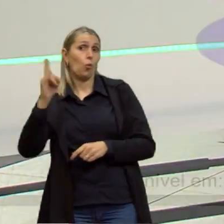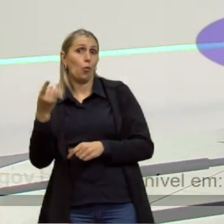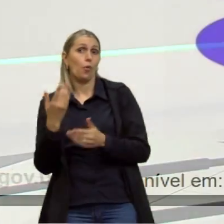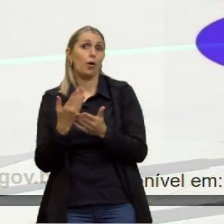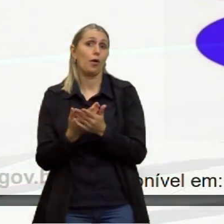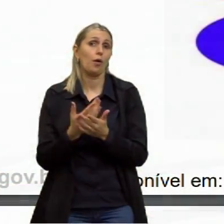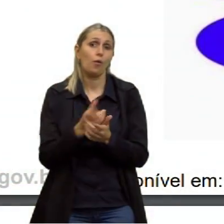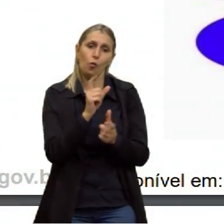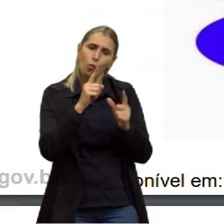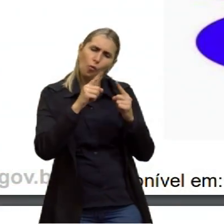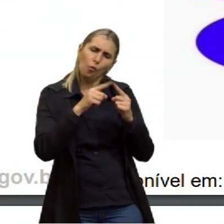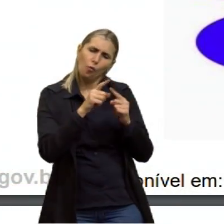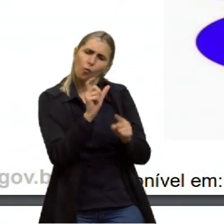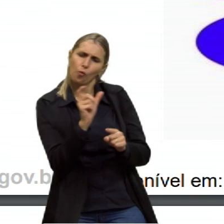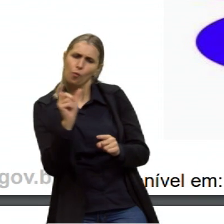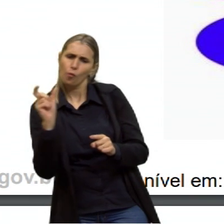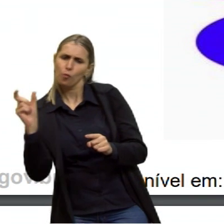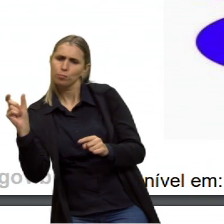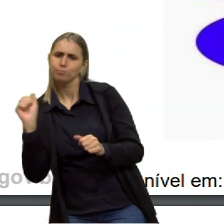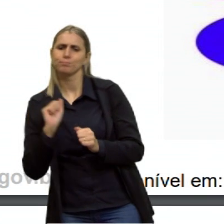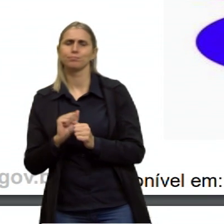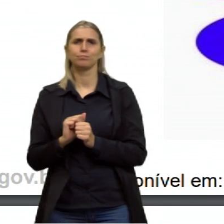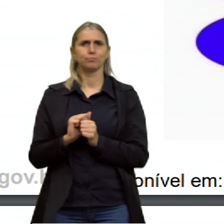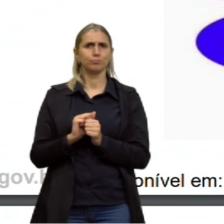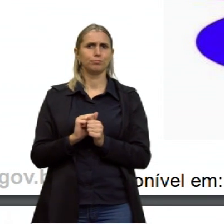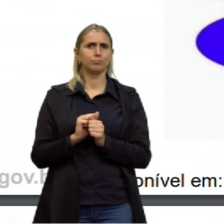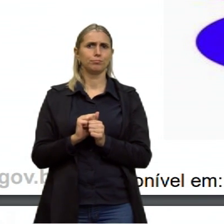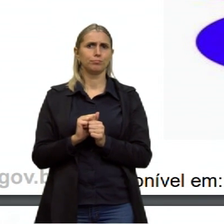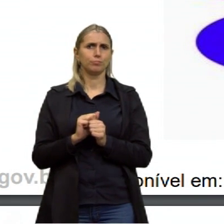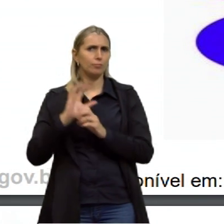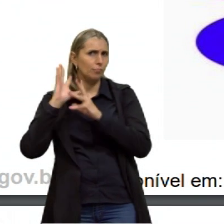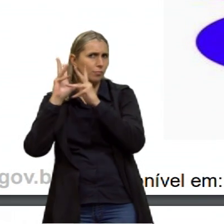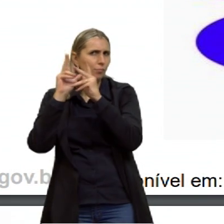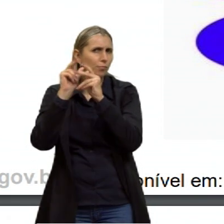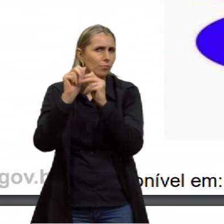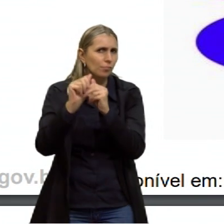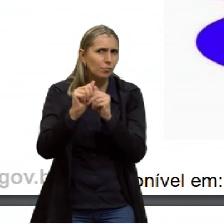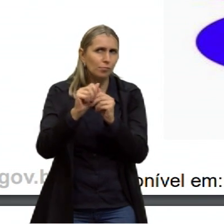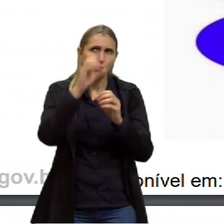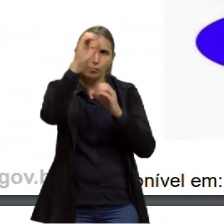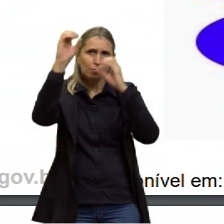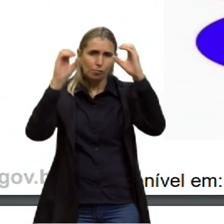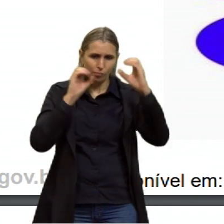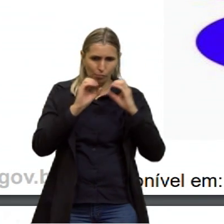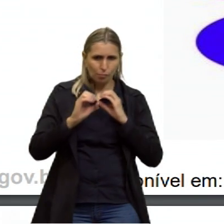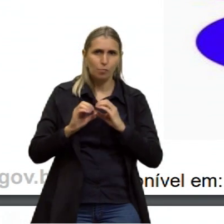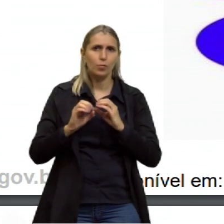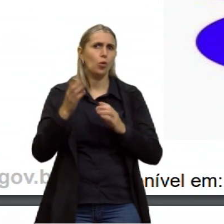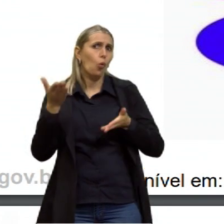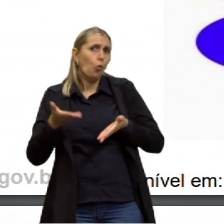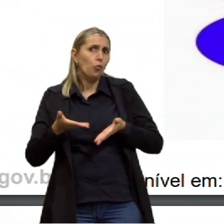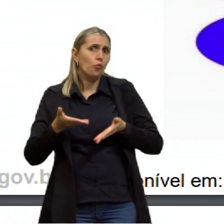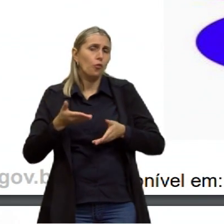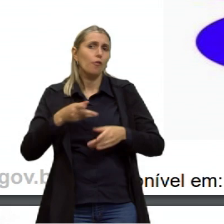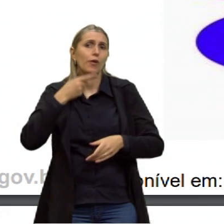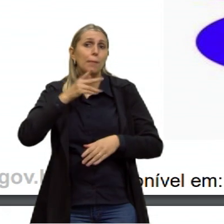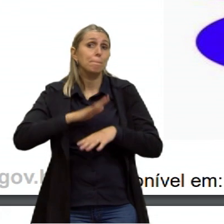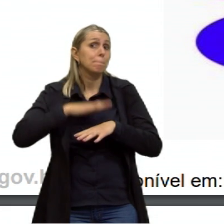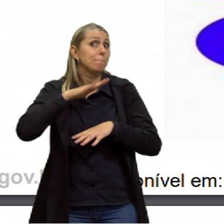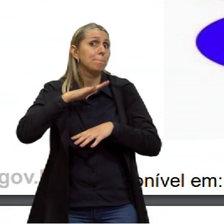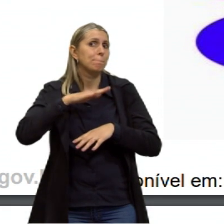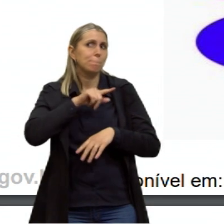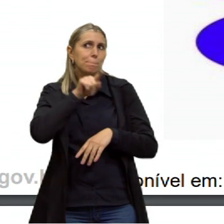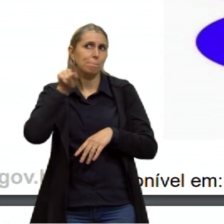classes de palavras eu dei uma retomada né deve ser organograma e hoje eu vou falar um pouquinho mais sobre